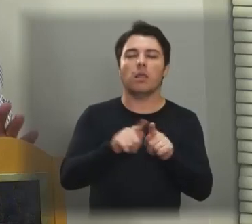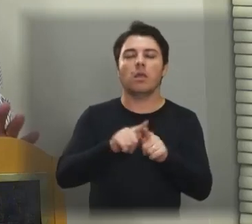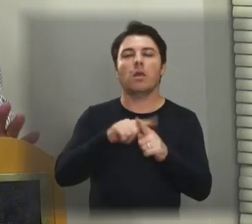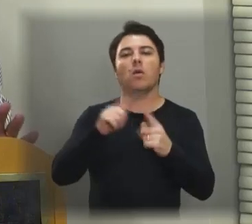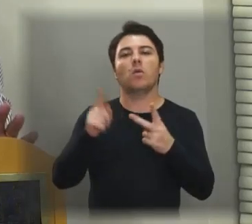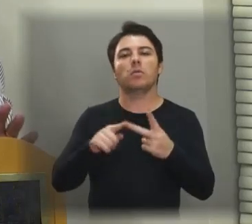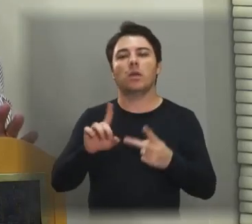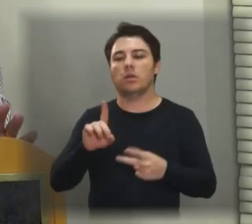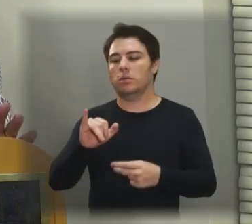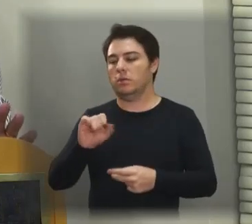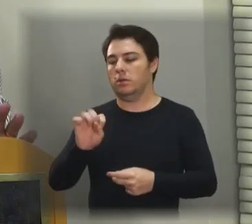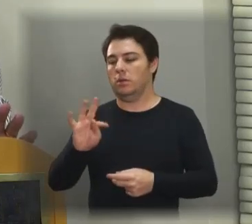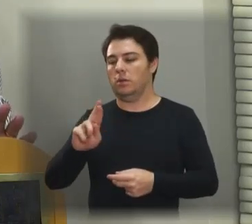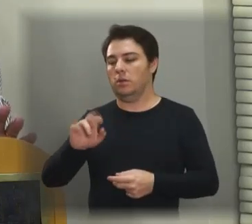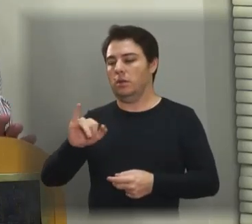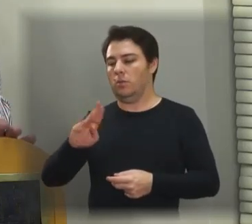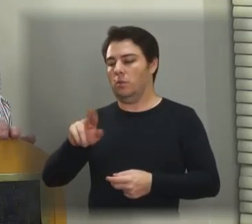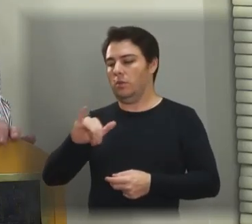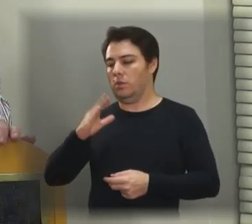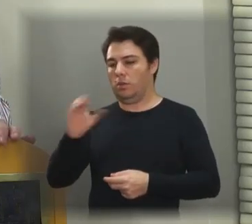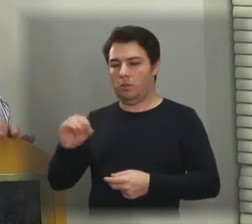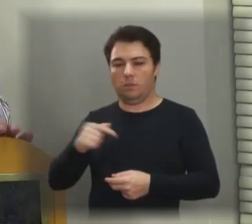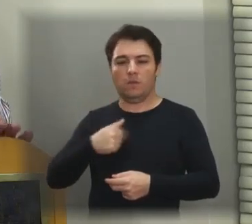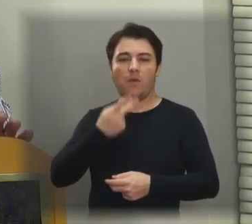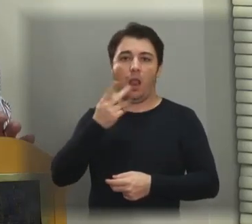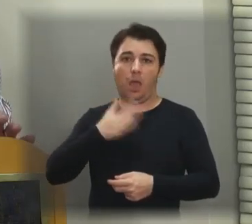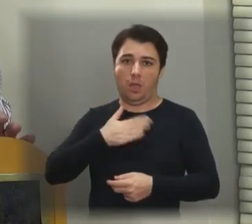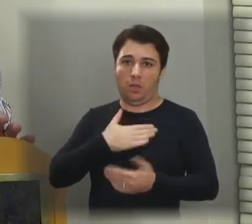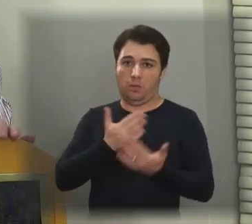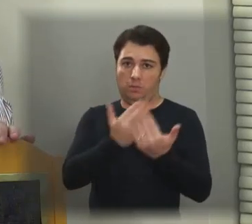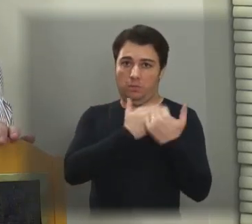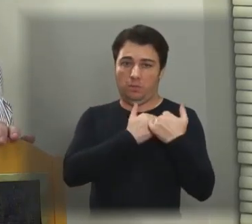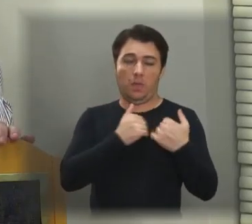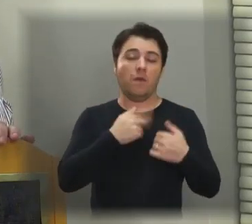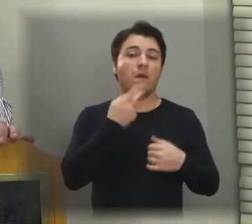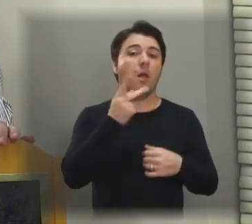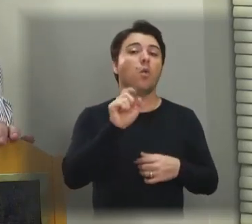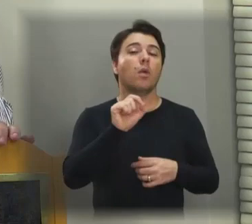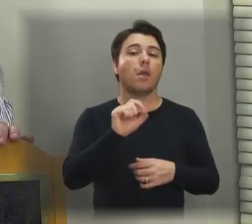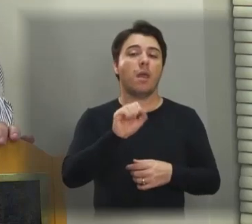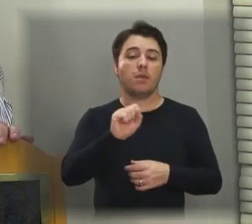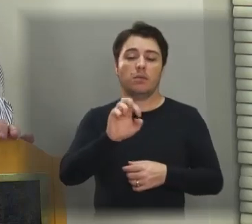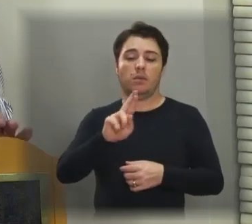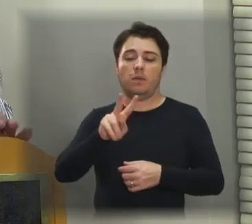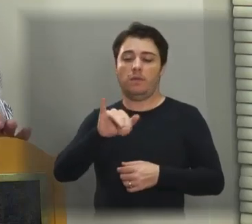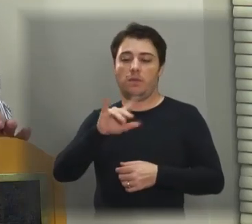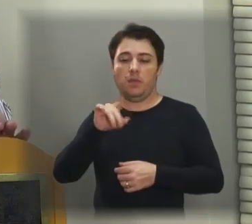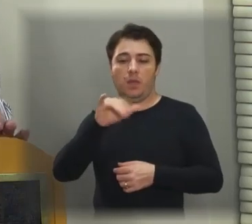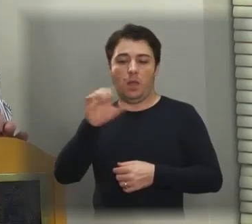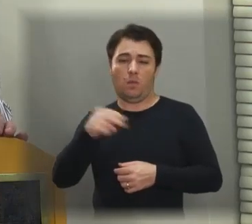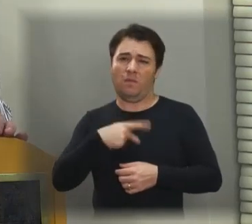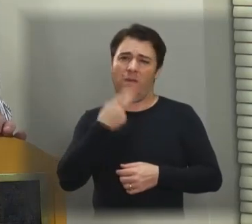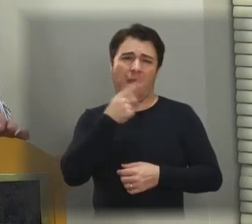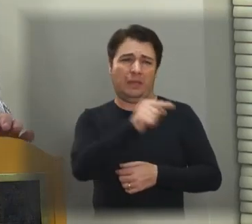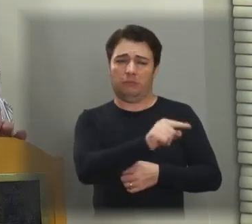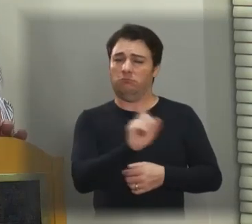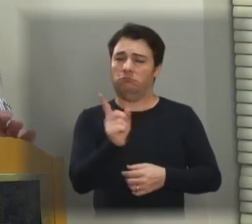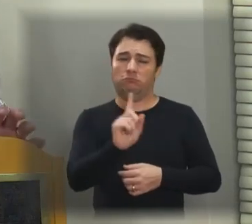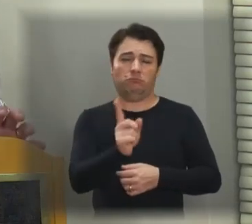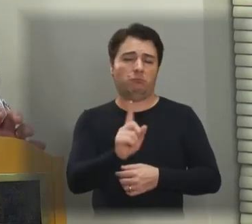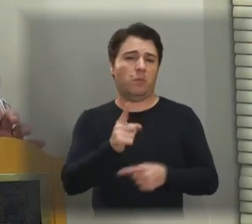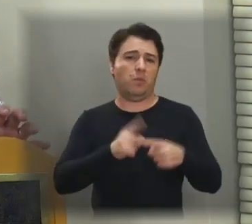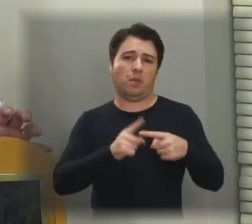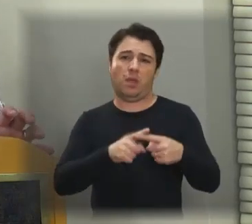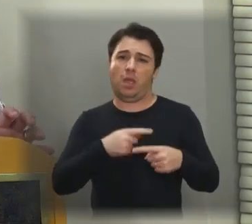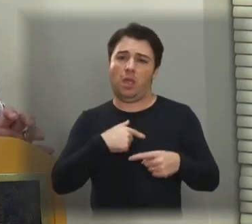a minha área é distribuição quando fala de Servidão ação falando de linha de transmissão então eu não vou entrar nessa